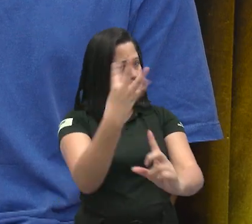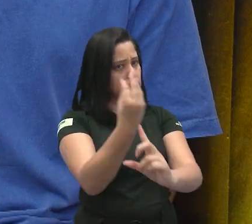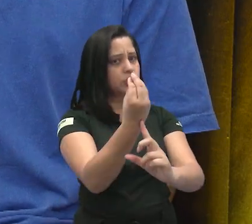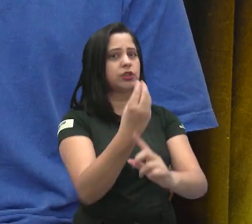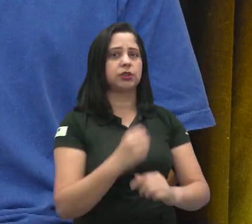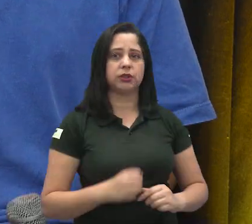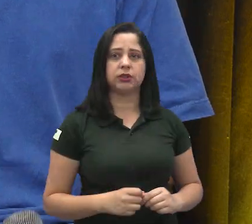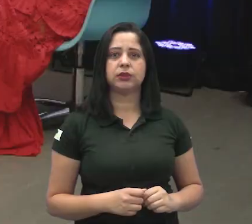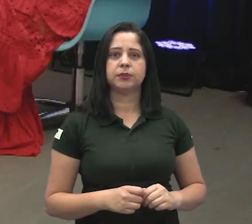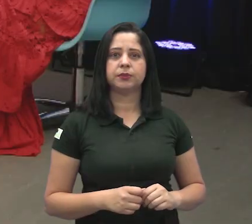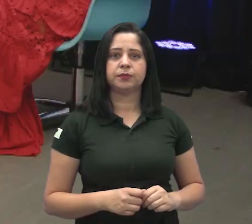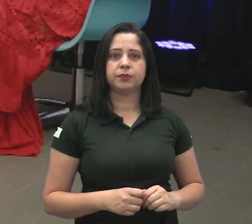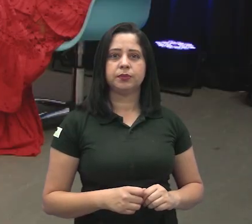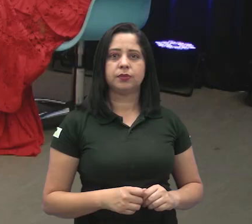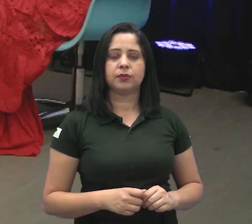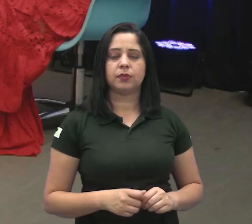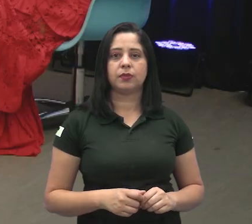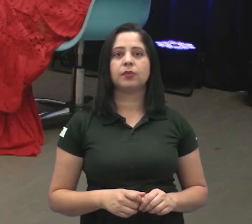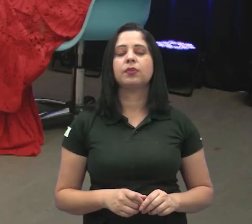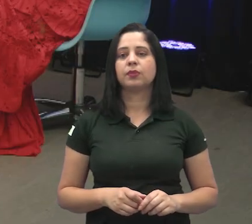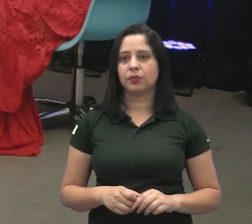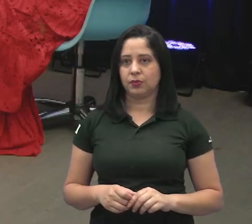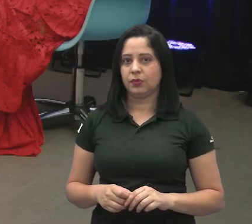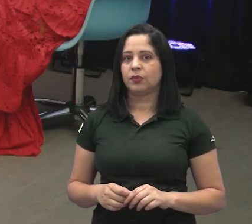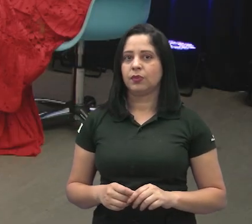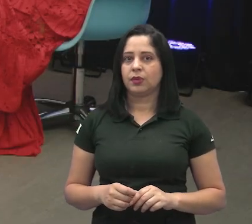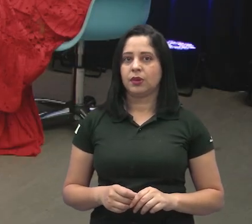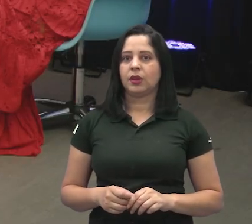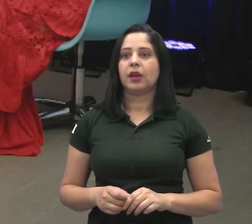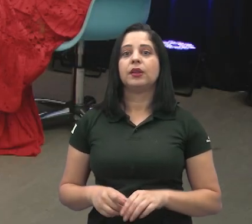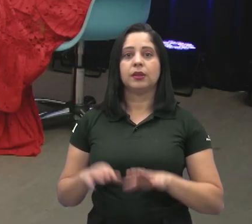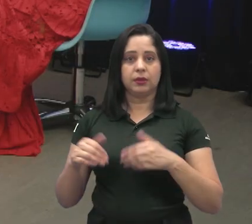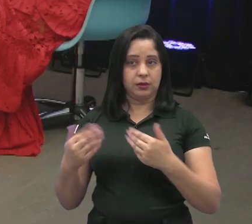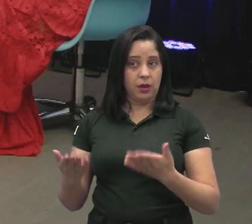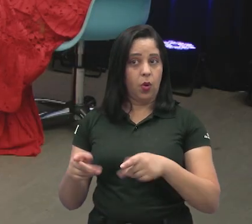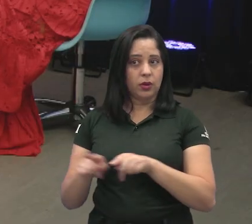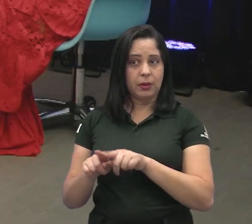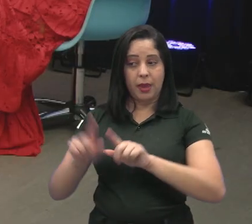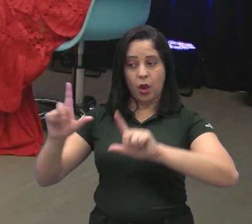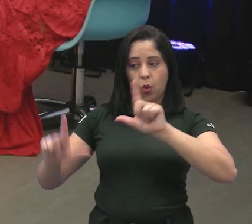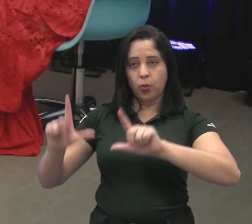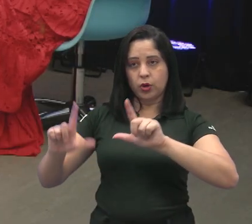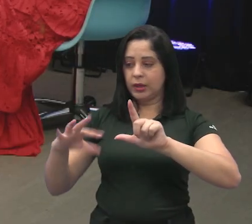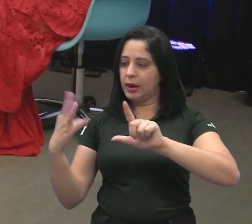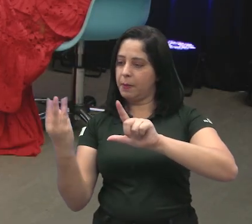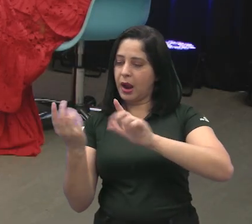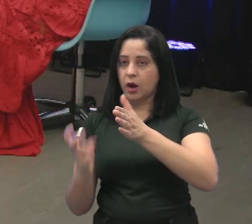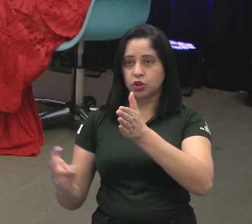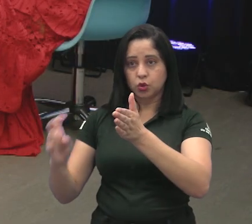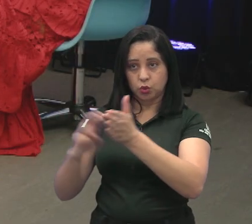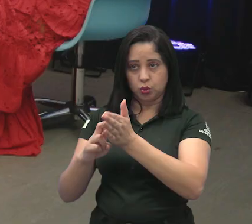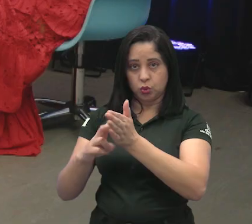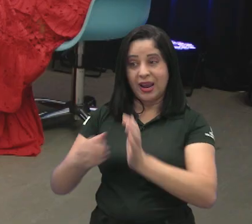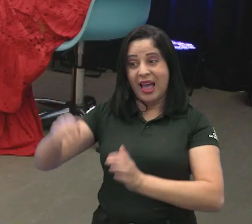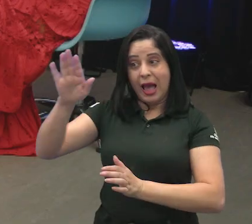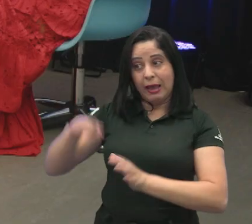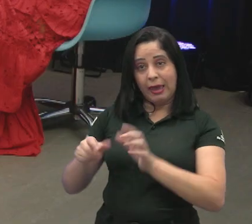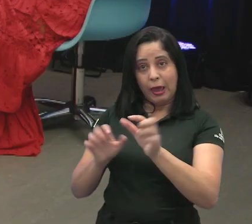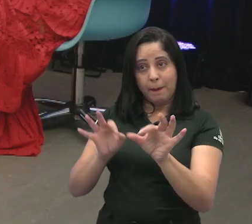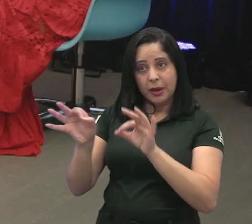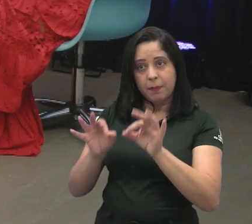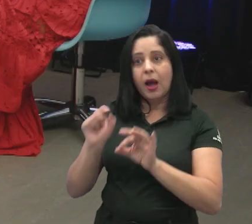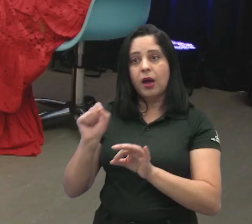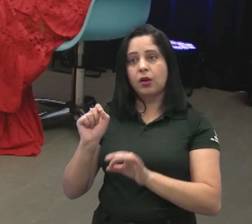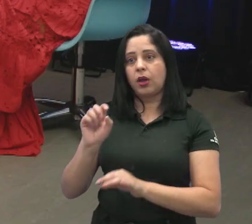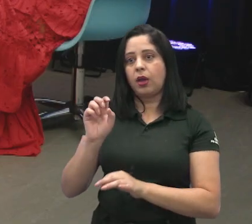né, Vi? E o Conexão, quem faz tudo acontecer também é a Bruna, produtora, que é competentíssima. Então ela chega e